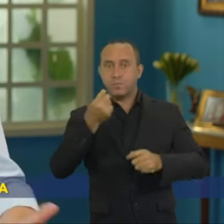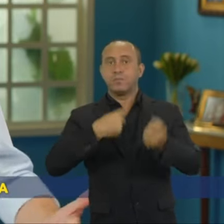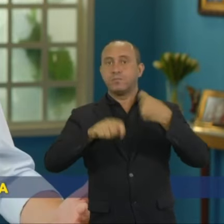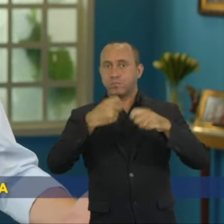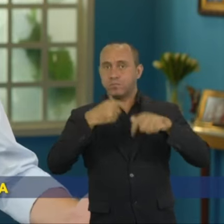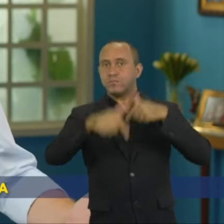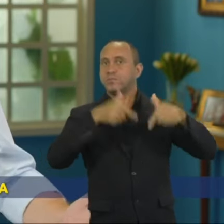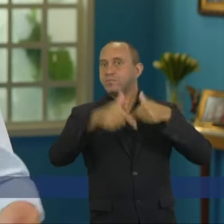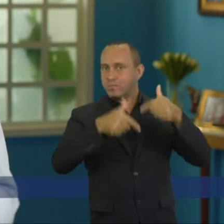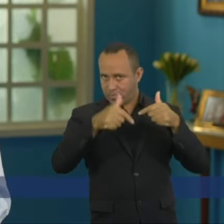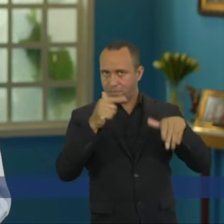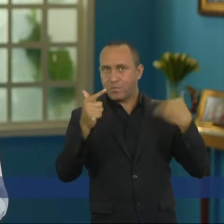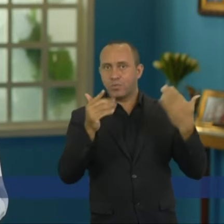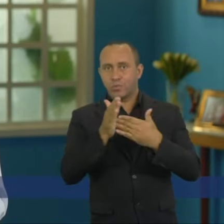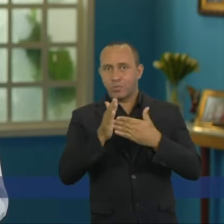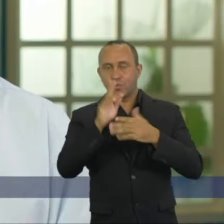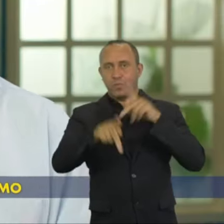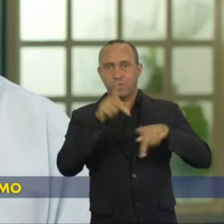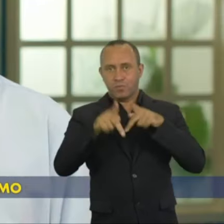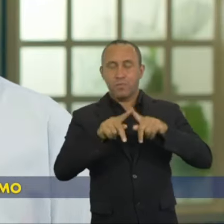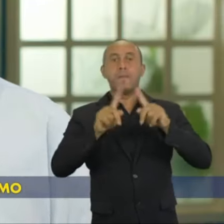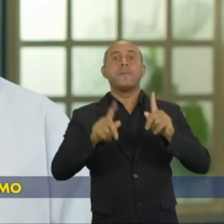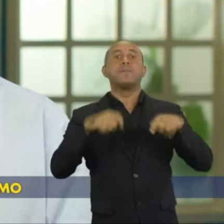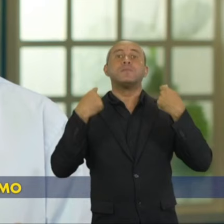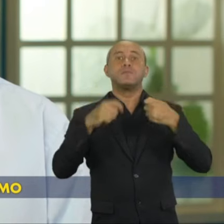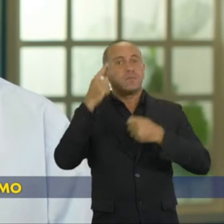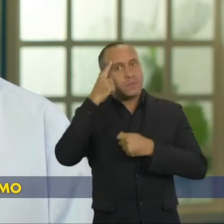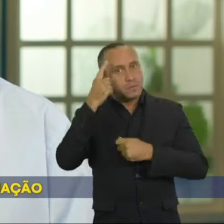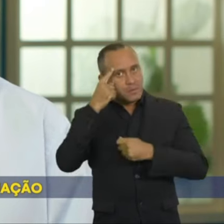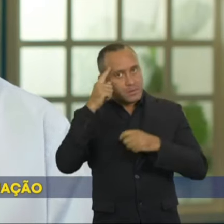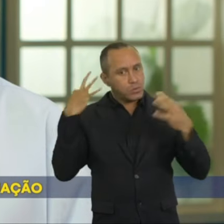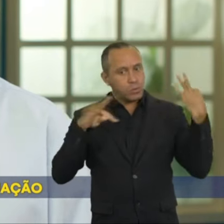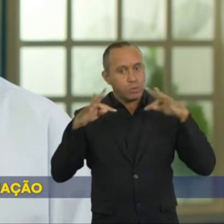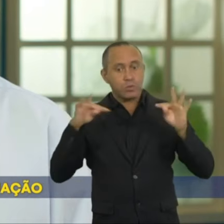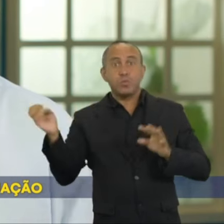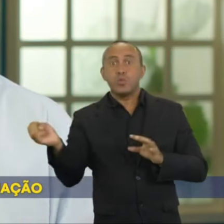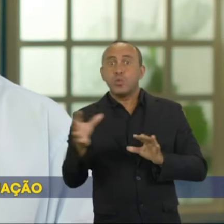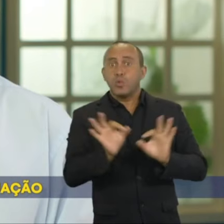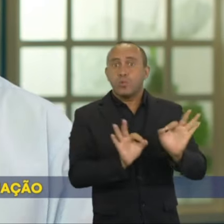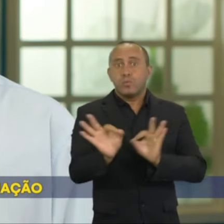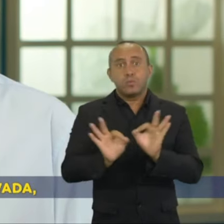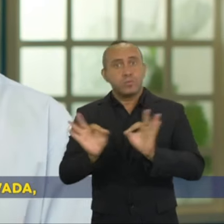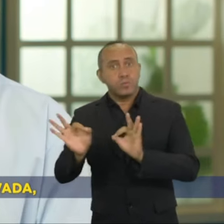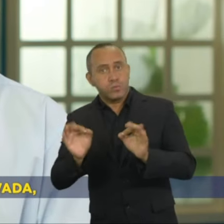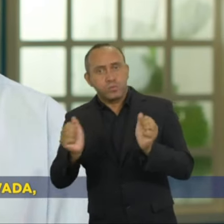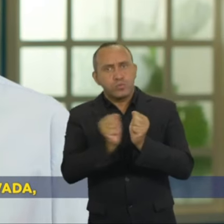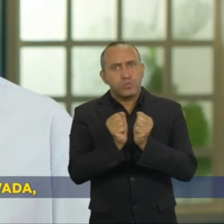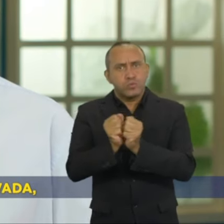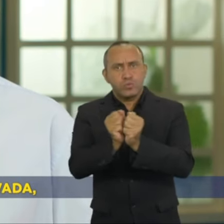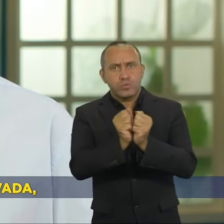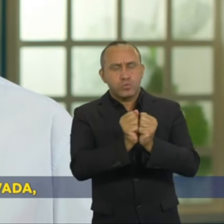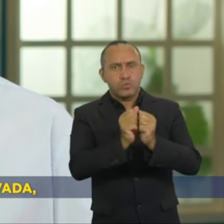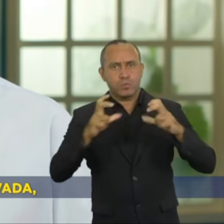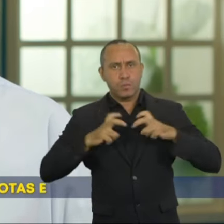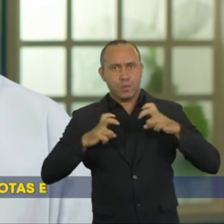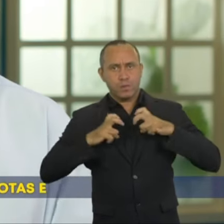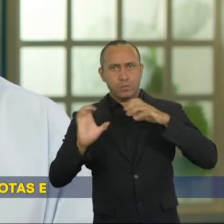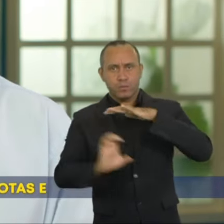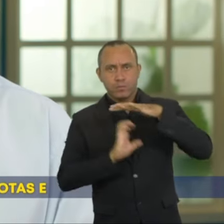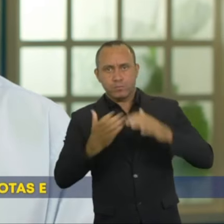gerar mais emprego e renda para nossa gente. Mas é preciso pensar o turismo de uma maneira nova, numa atuação conjunta com a iniciativa